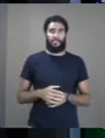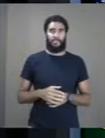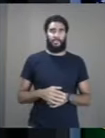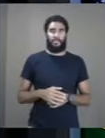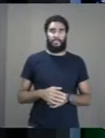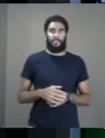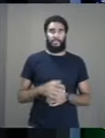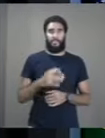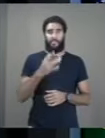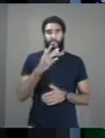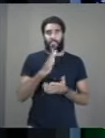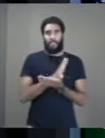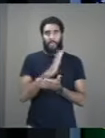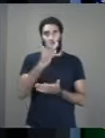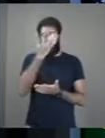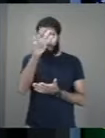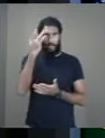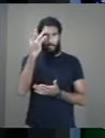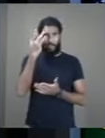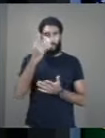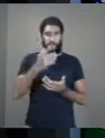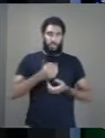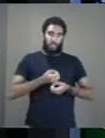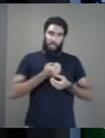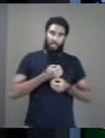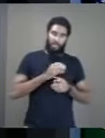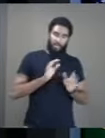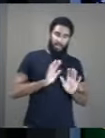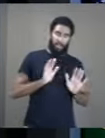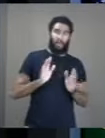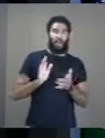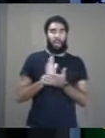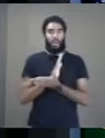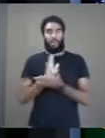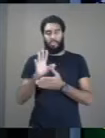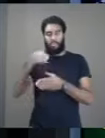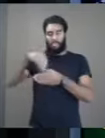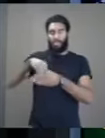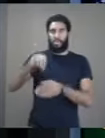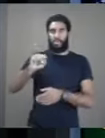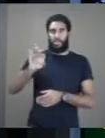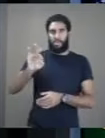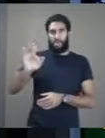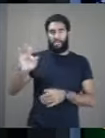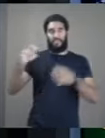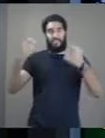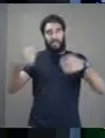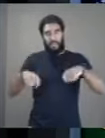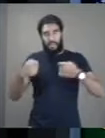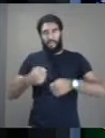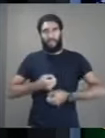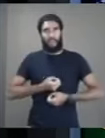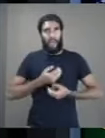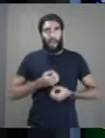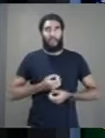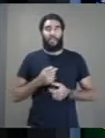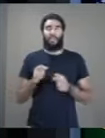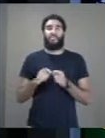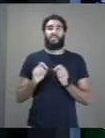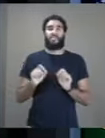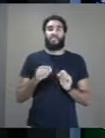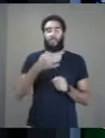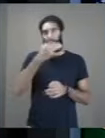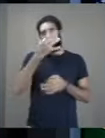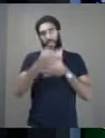dos demais, que não se manifestam como deveriam se manifestar, fazendo um